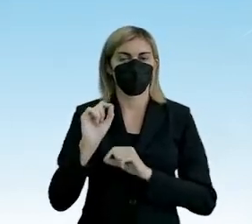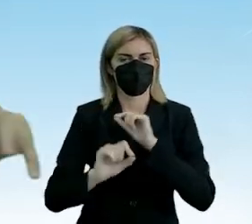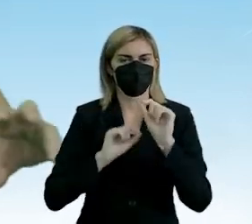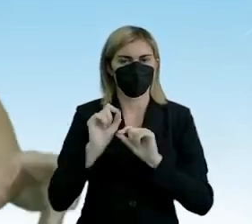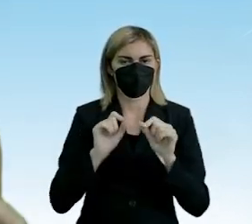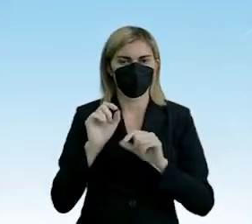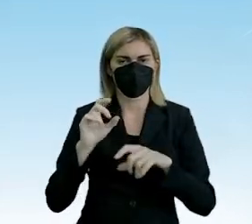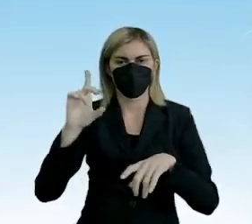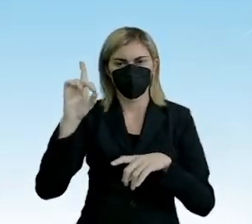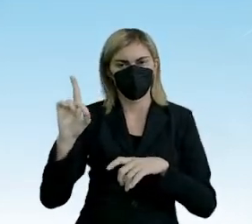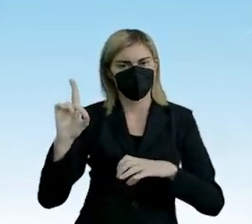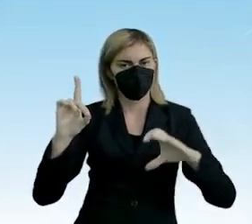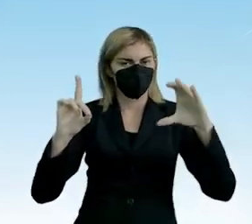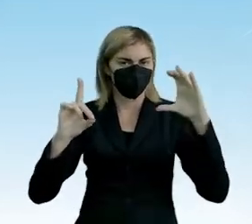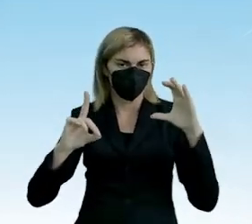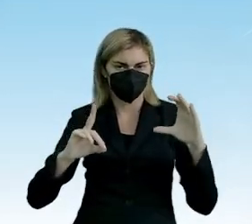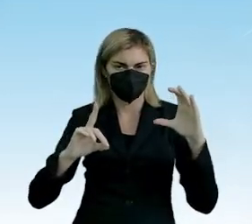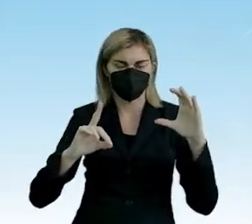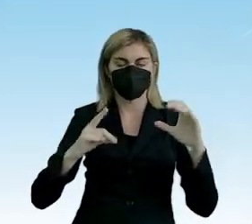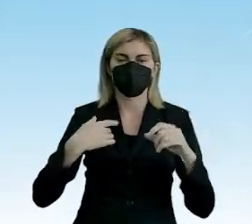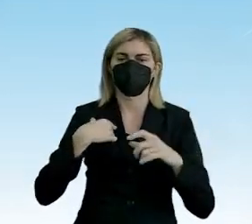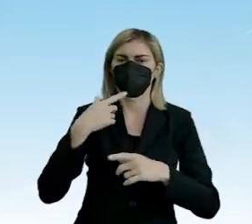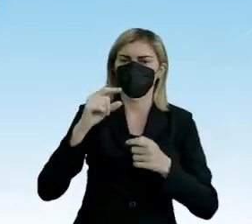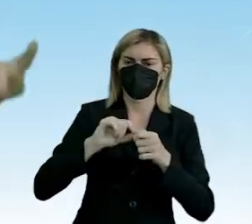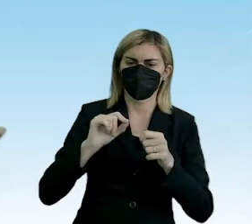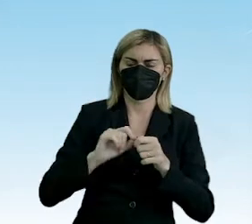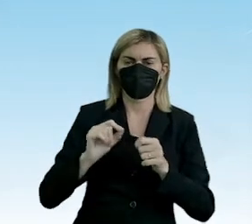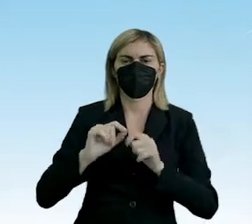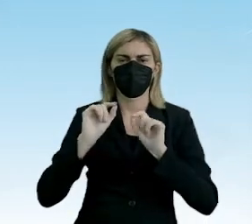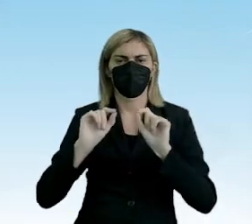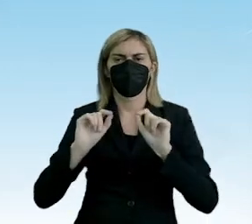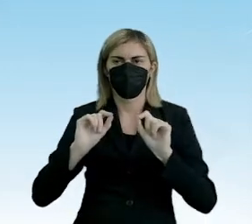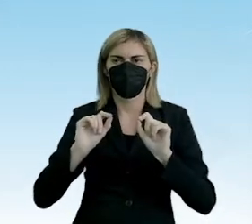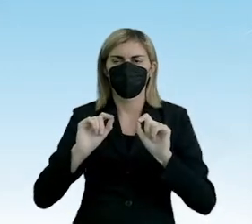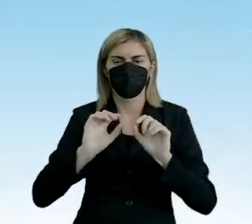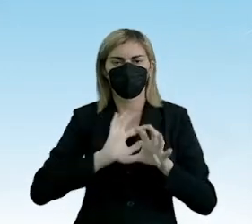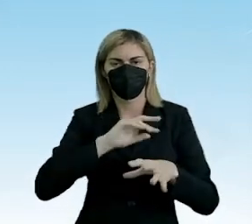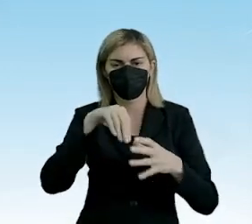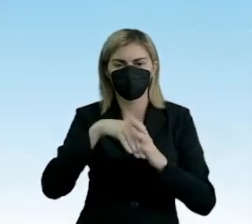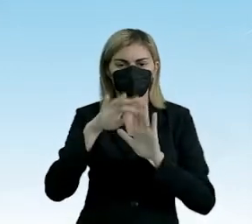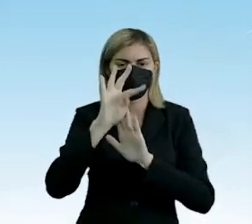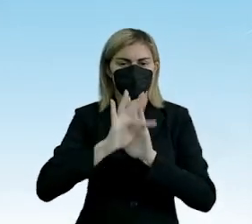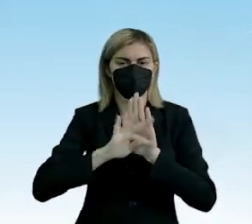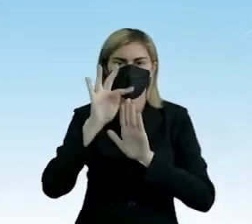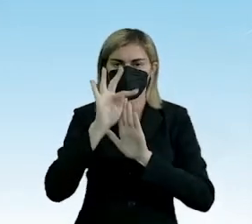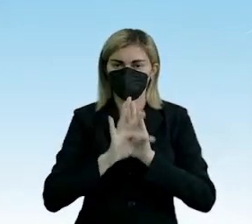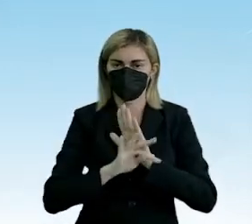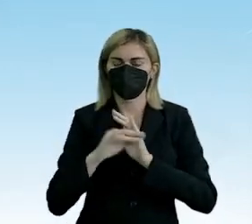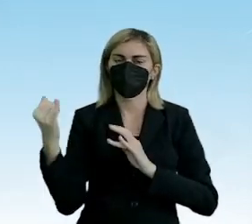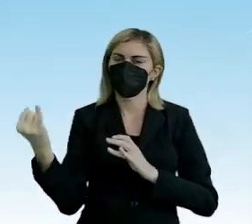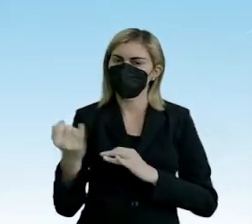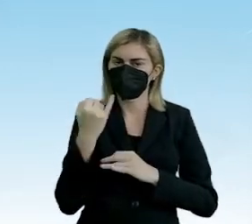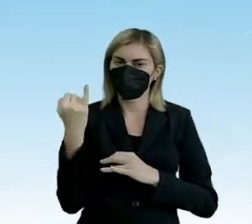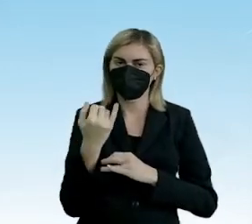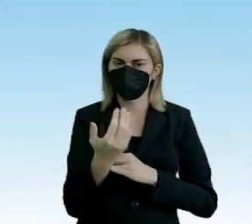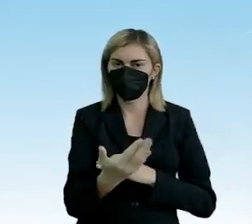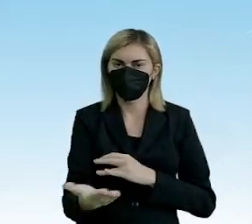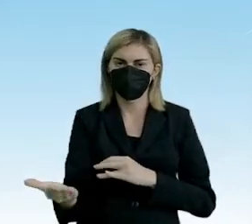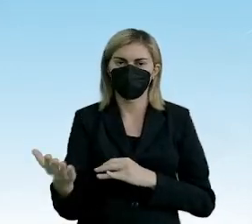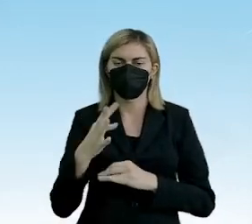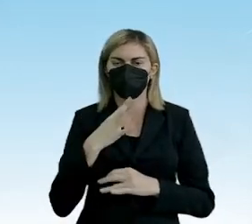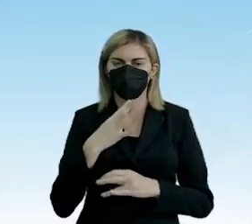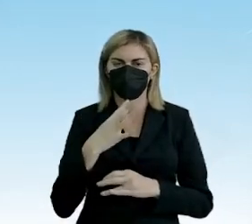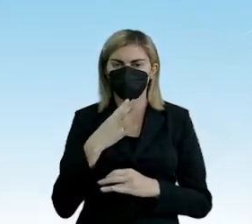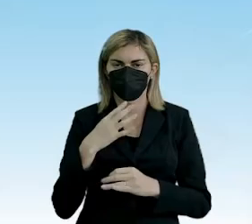a denotação, a conotação fazem o efeito dentro do texto. E é importante você conhecer